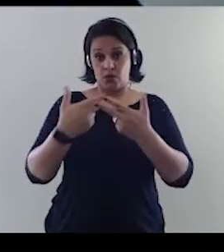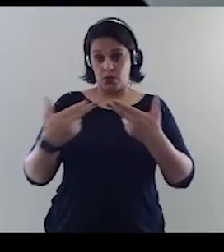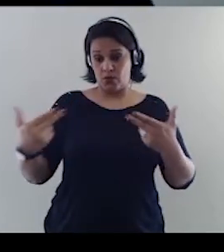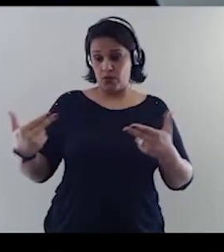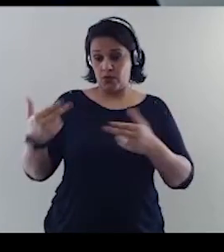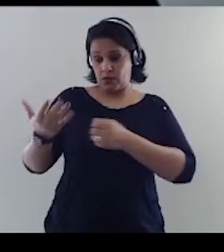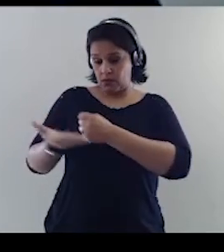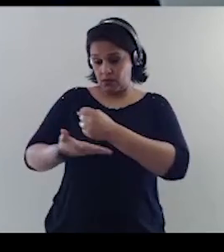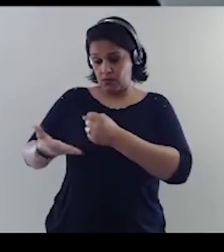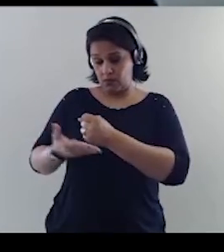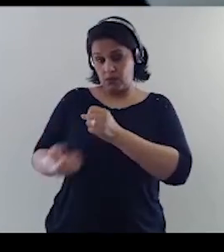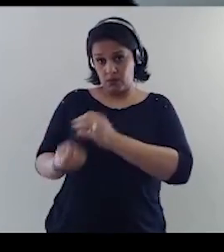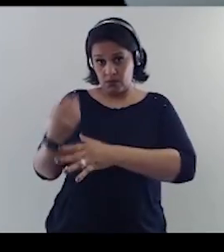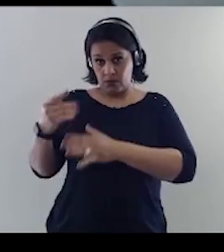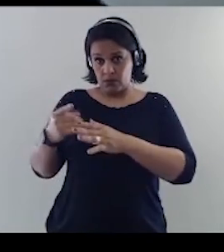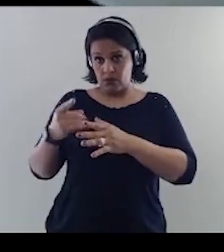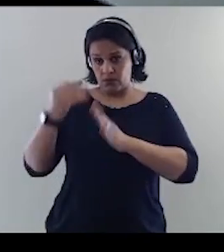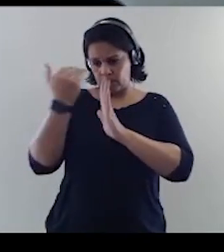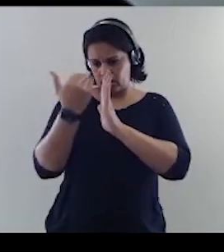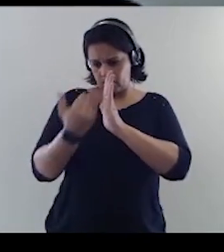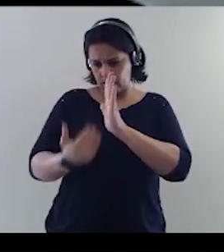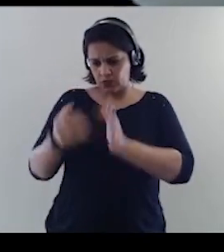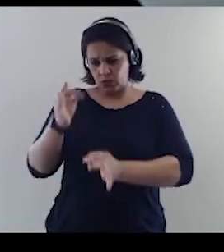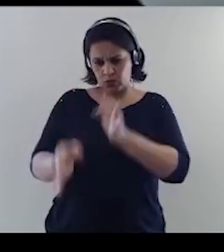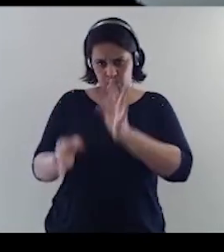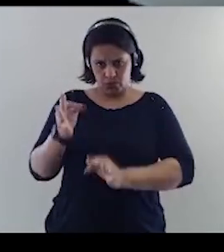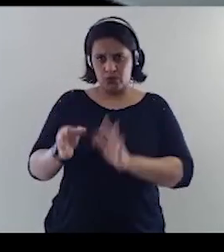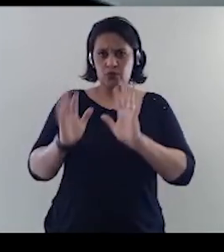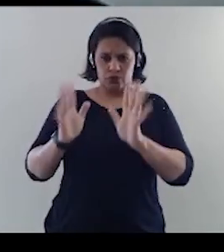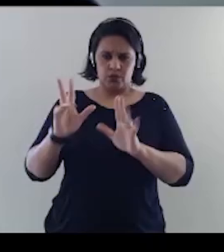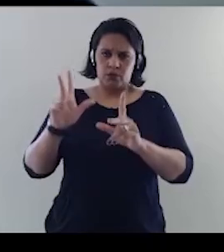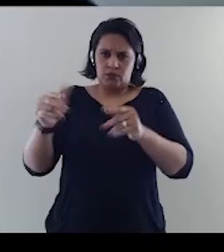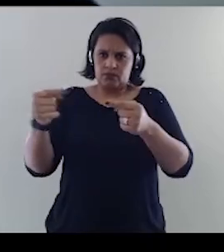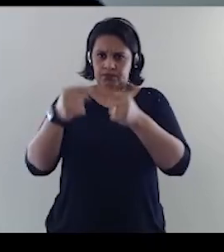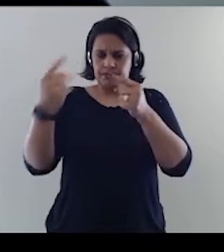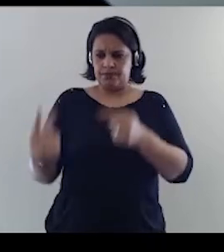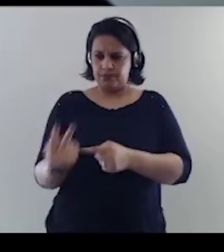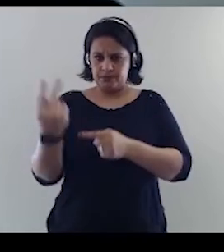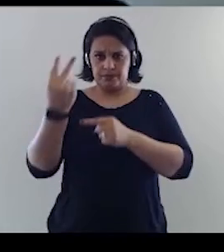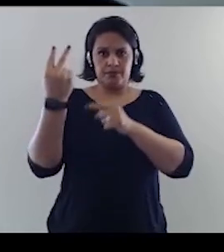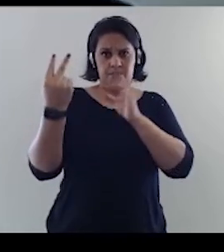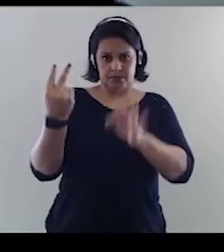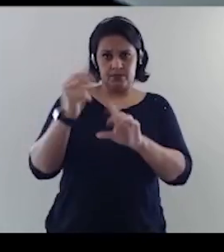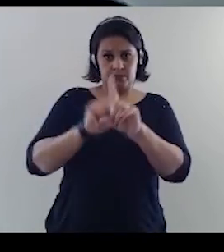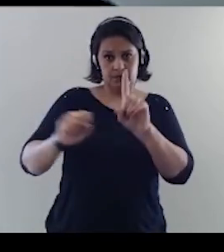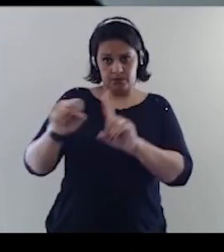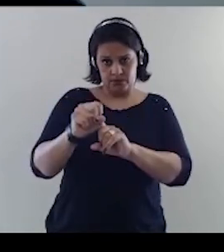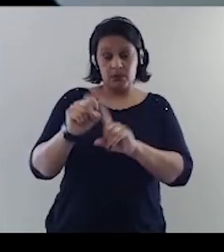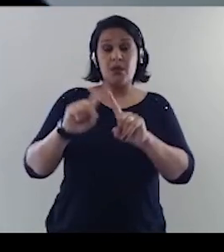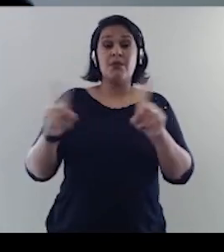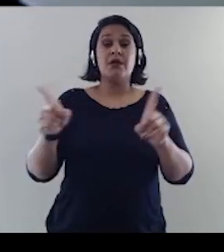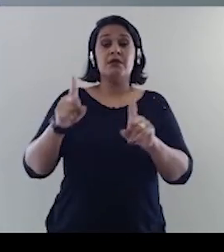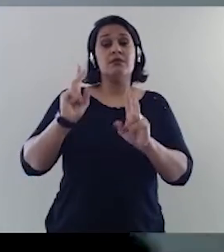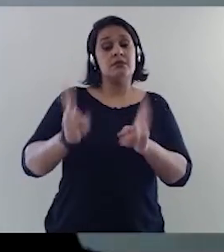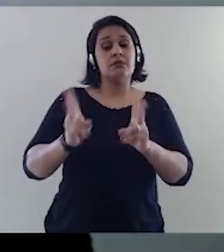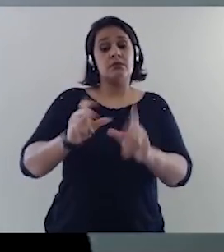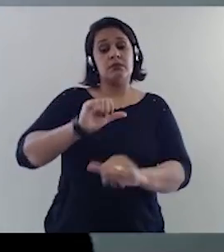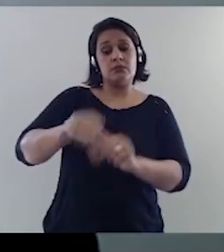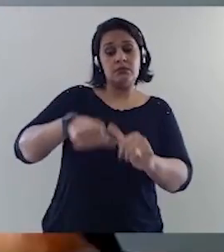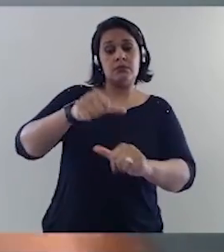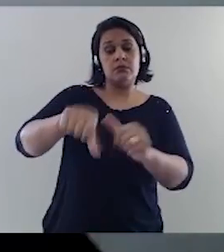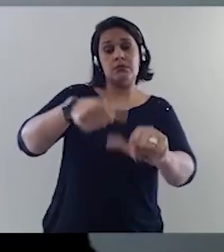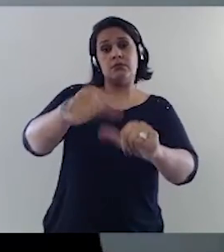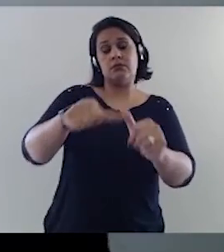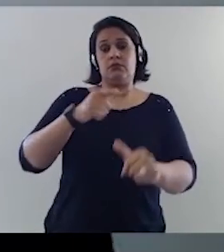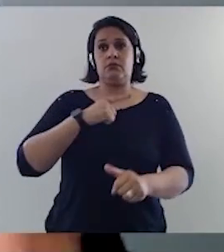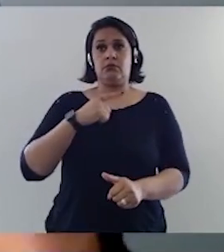dada interpretação de princípios jurídicos, e os princípios são enunciados de valores, por vezes os valores da sociedade mudam e teremos, muitas